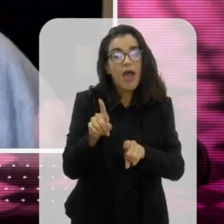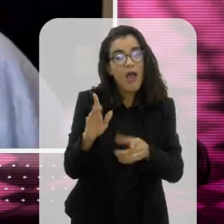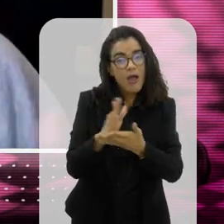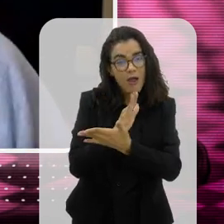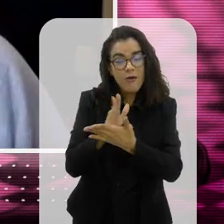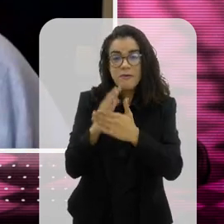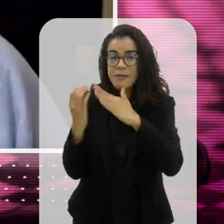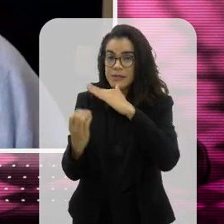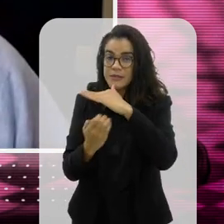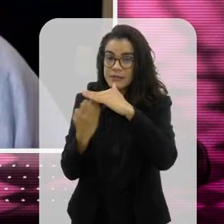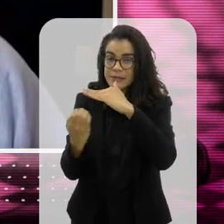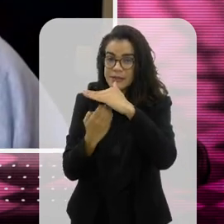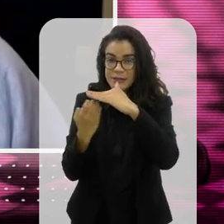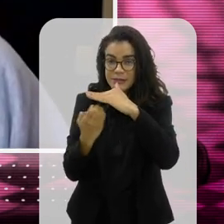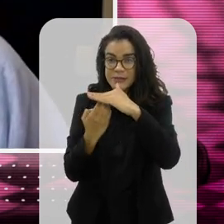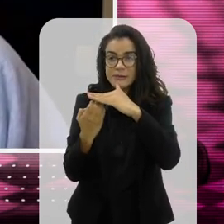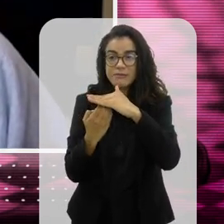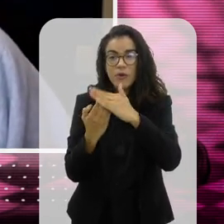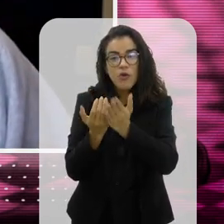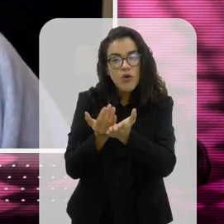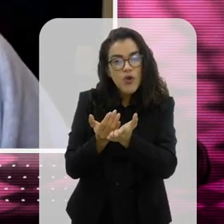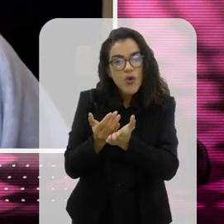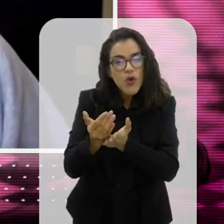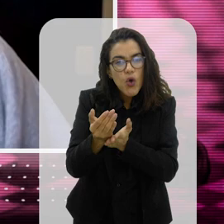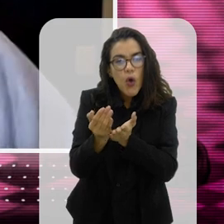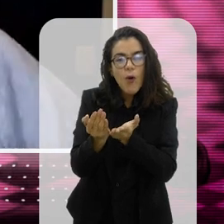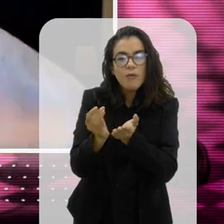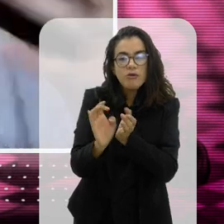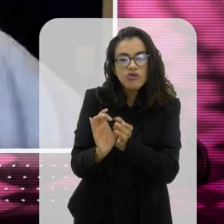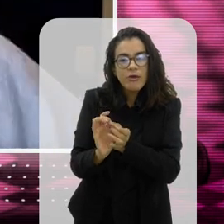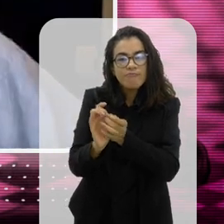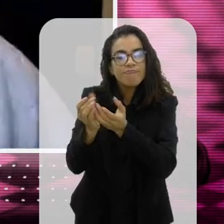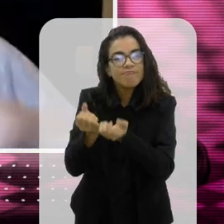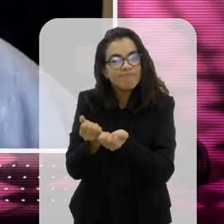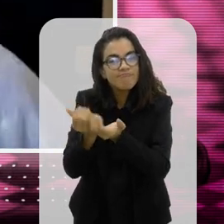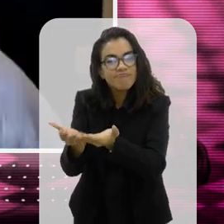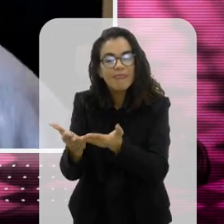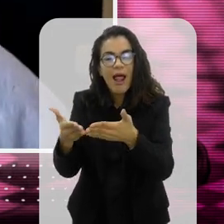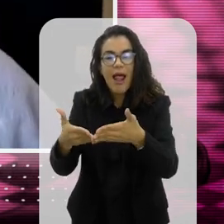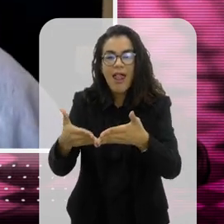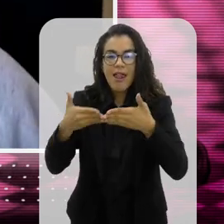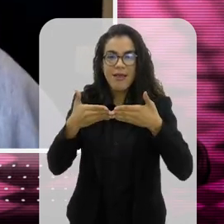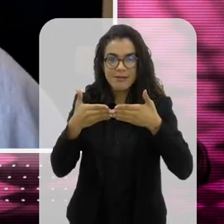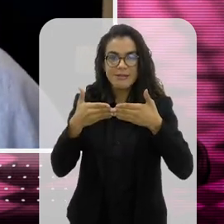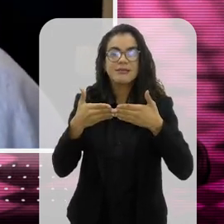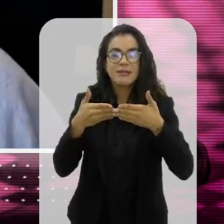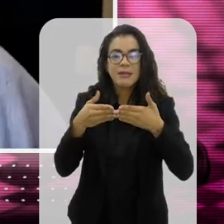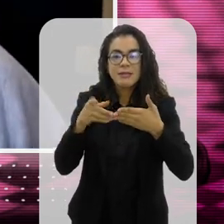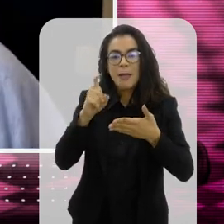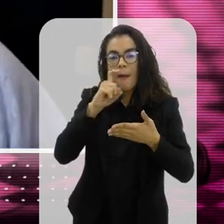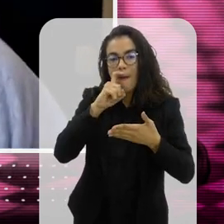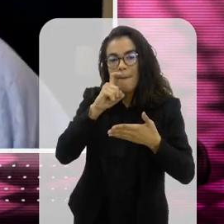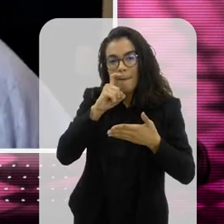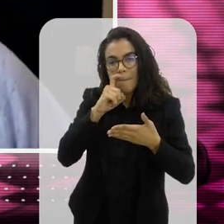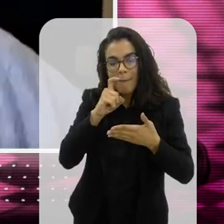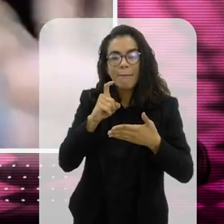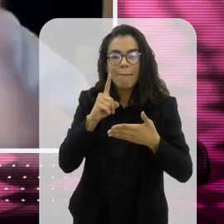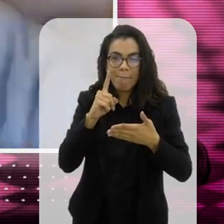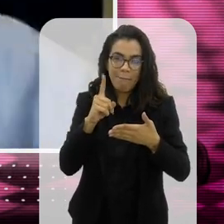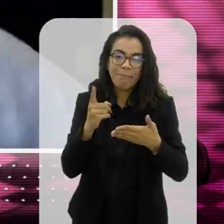O exemplo, assim, eu tive empresas que a gente trabalha que começou a dar a licença paternidade estendida, mas